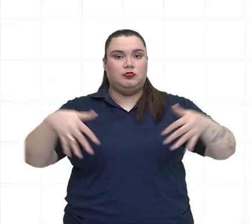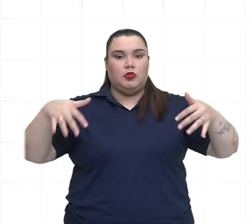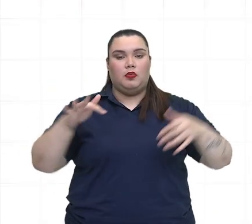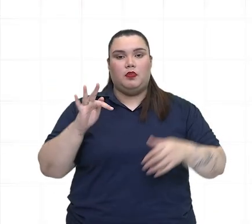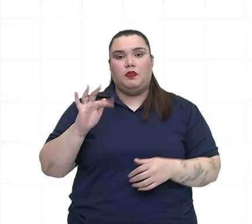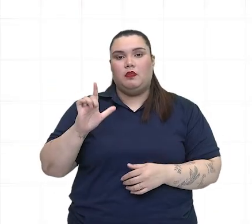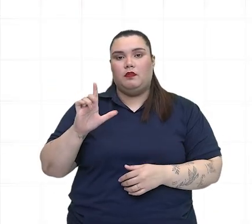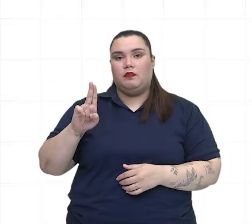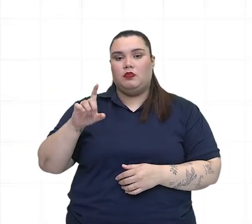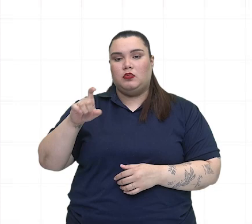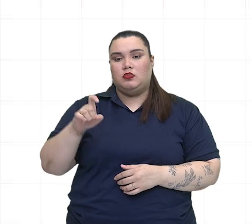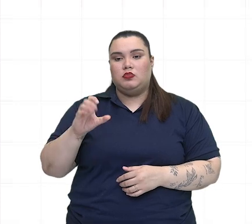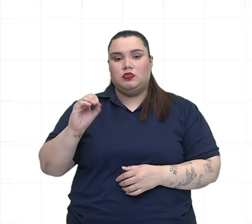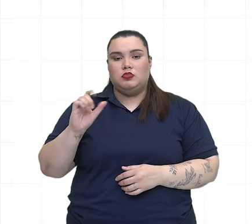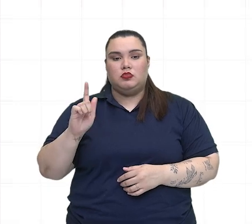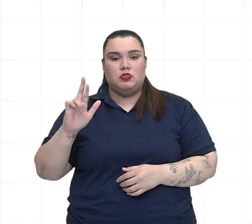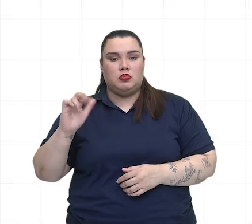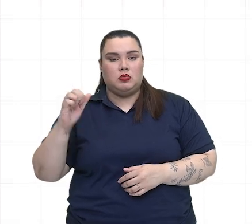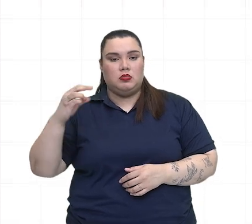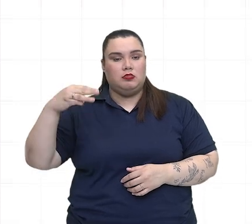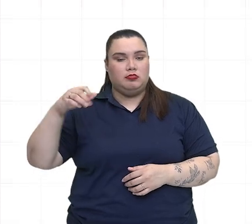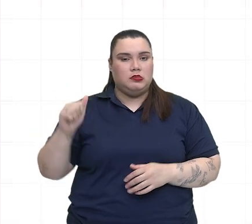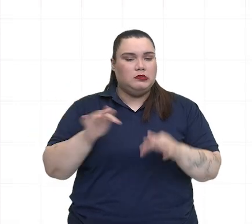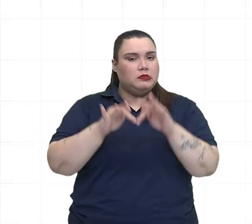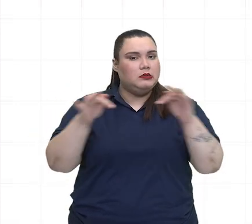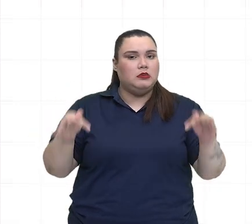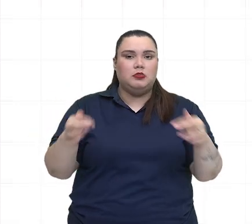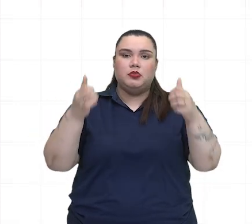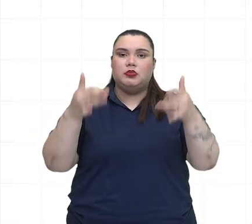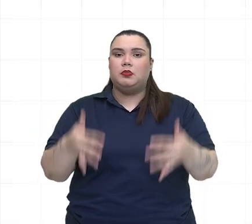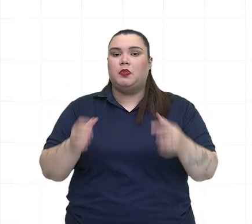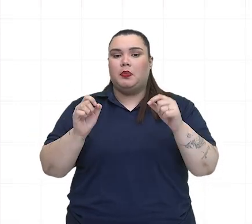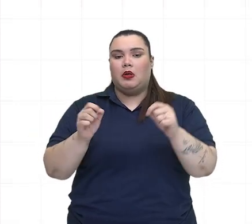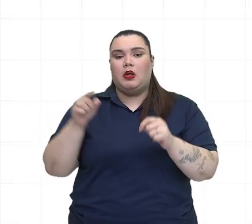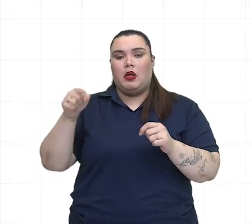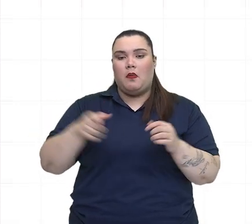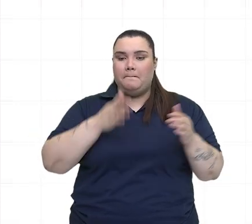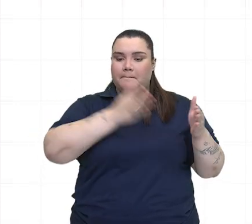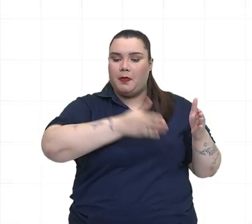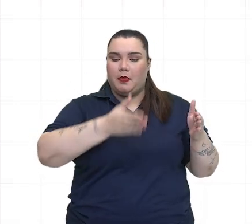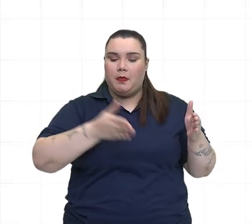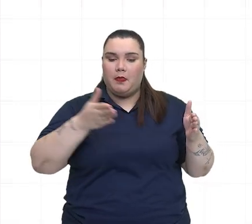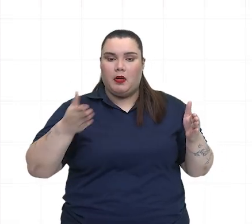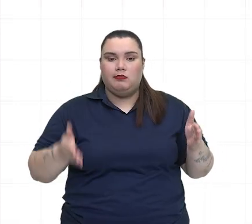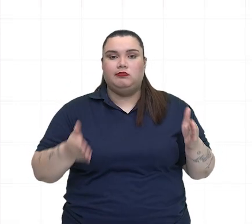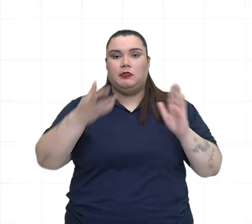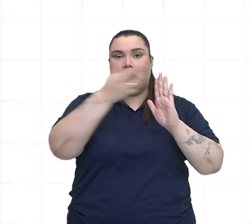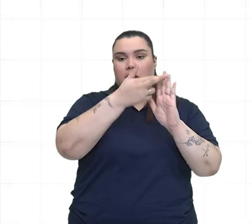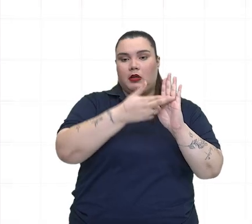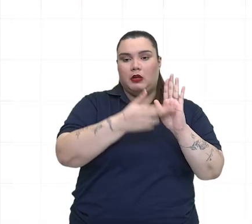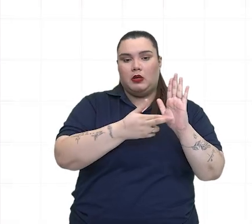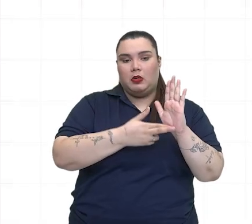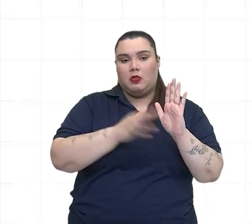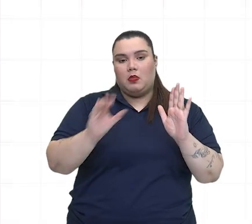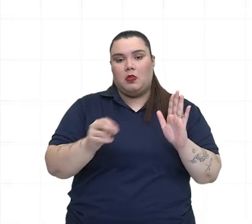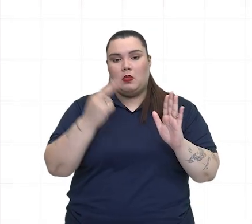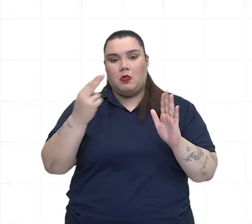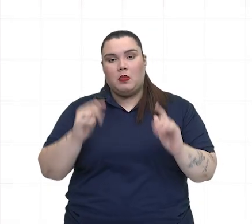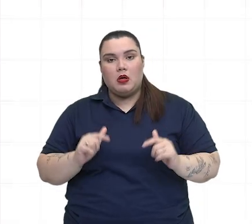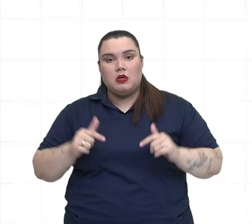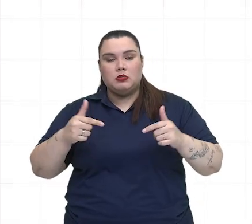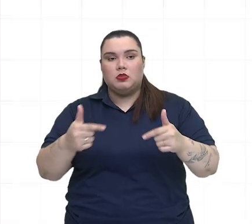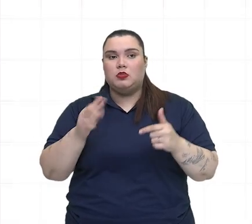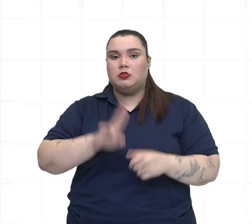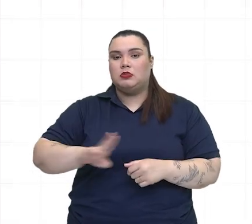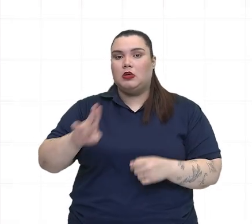Fluxograma, de maneira simples, podemos dizer que o fluxograma é uma sequência de etapas e regras ou